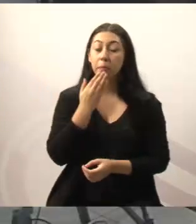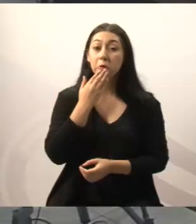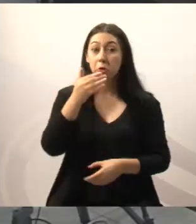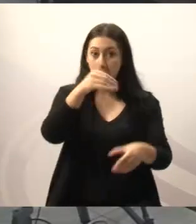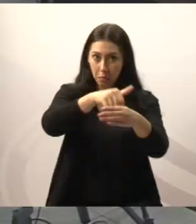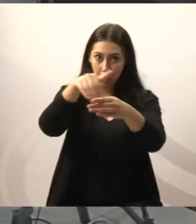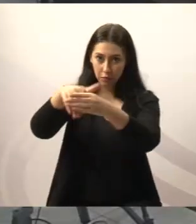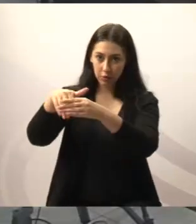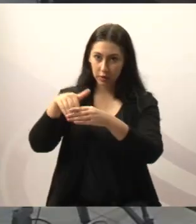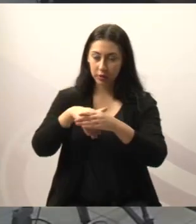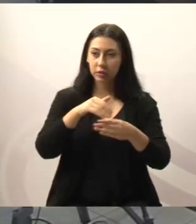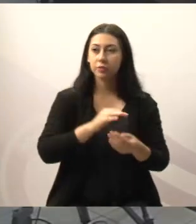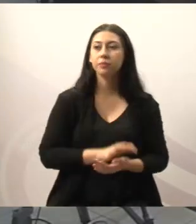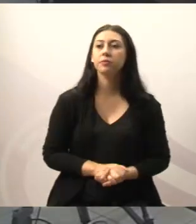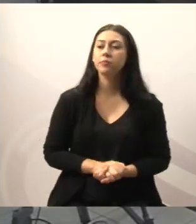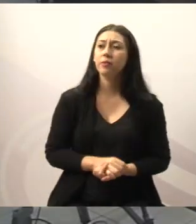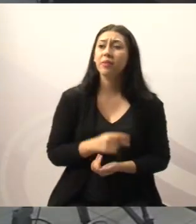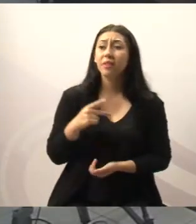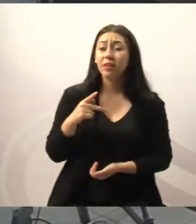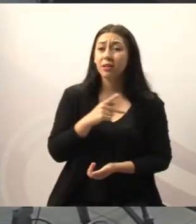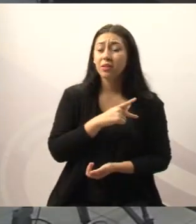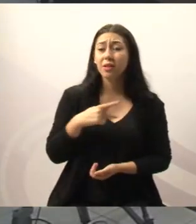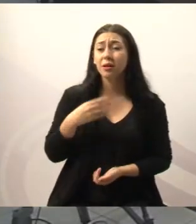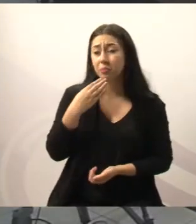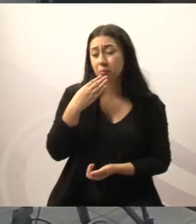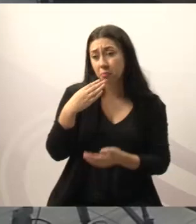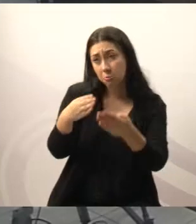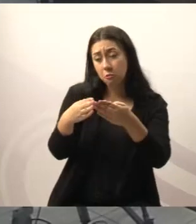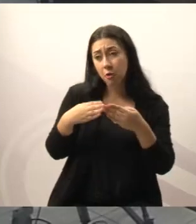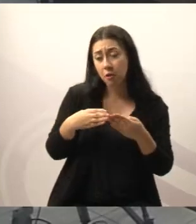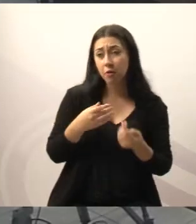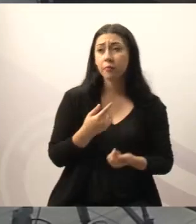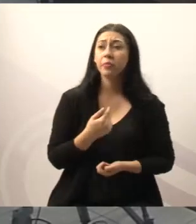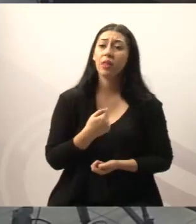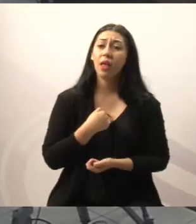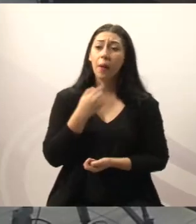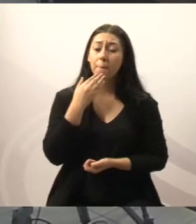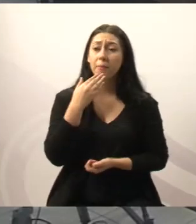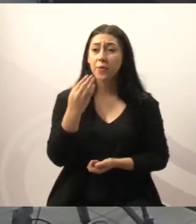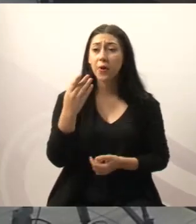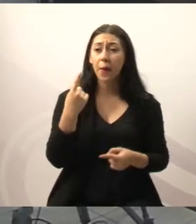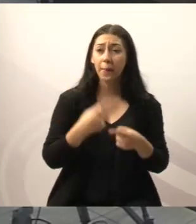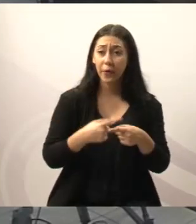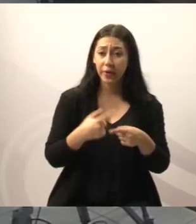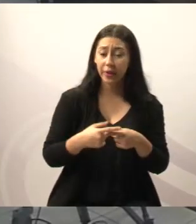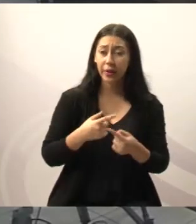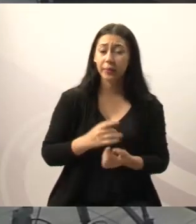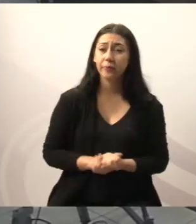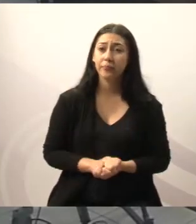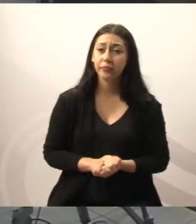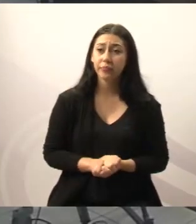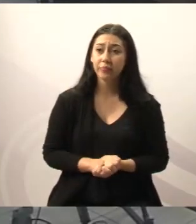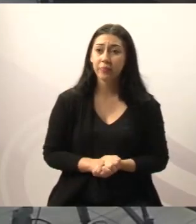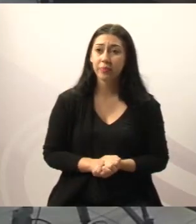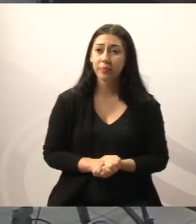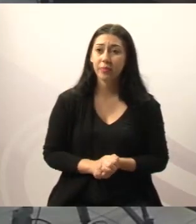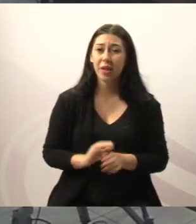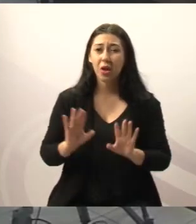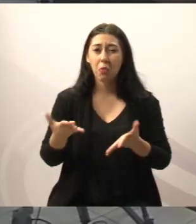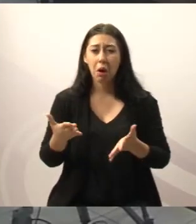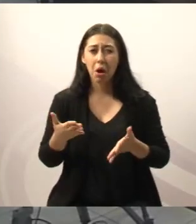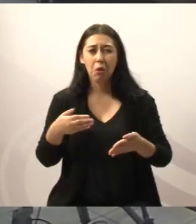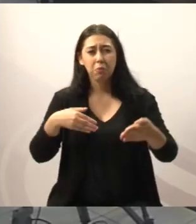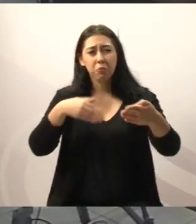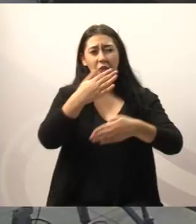Presidente, favor, esse requerimento é por causa que tem lá, quando vai para o 22